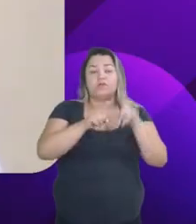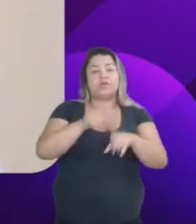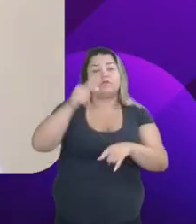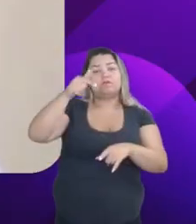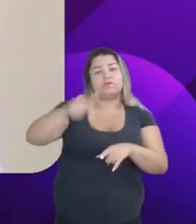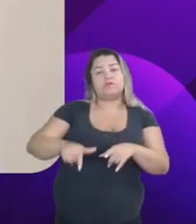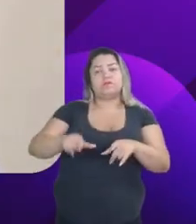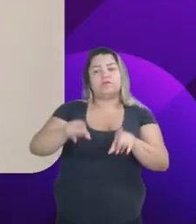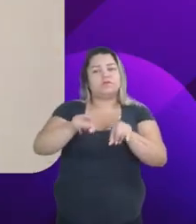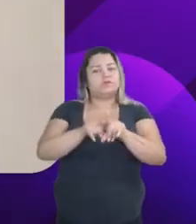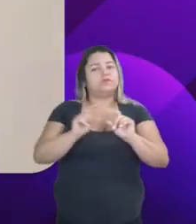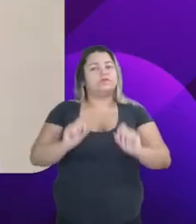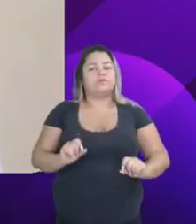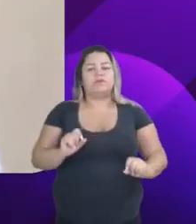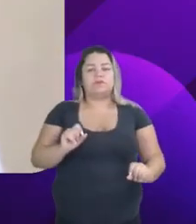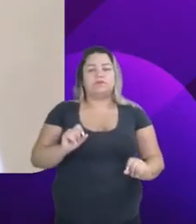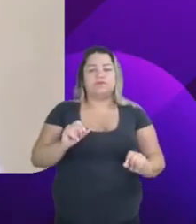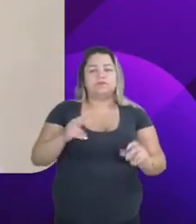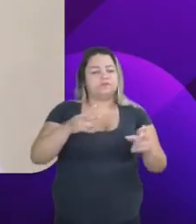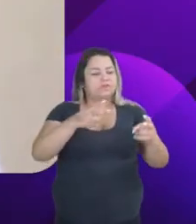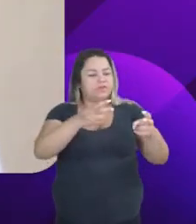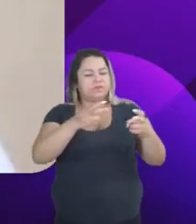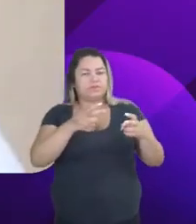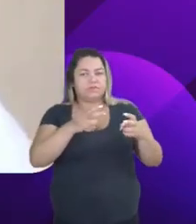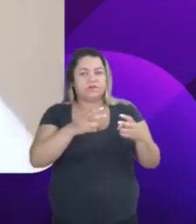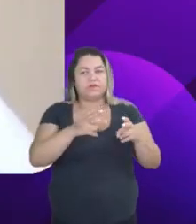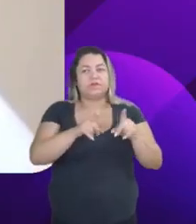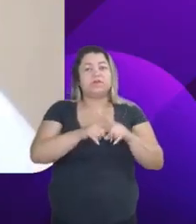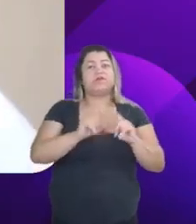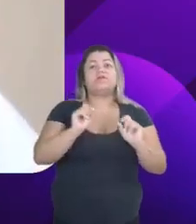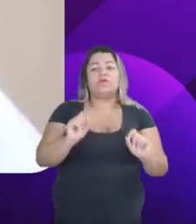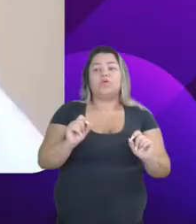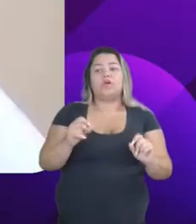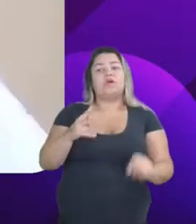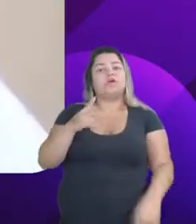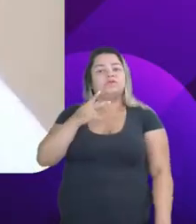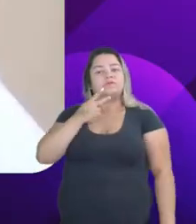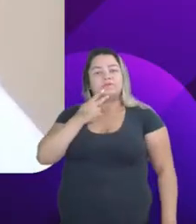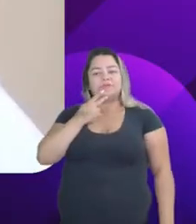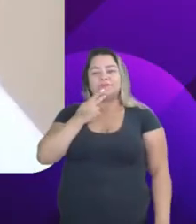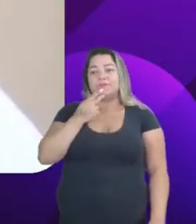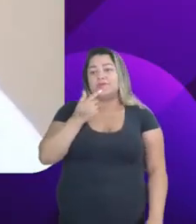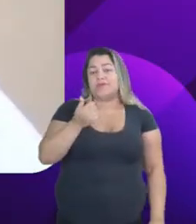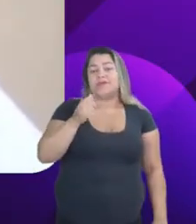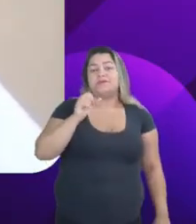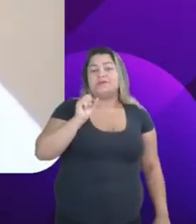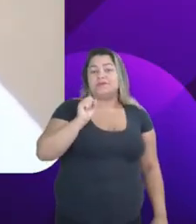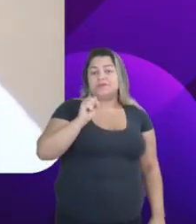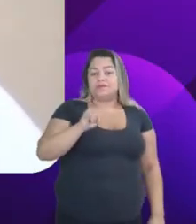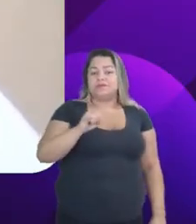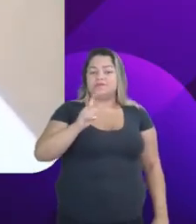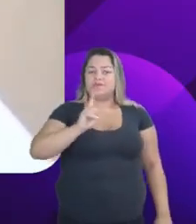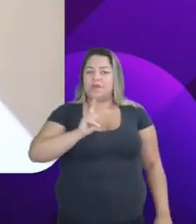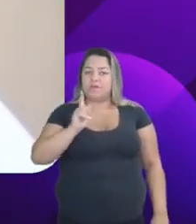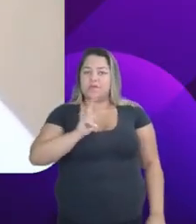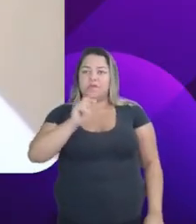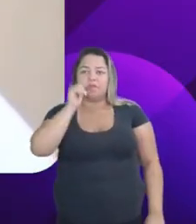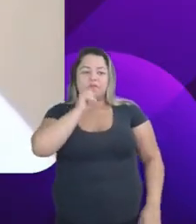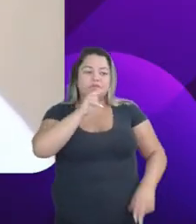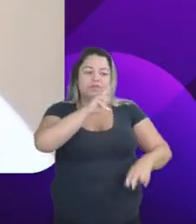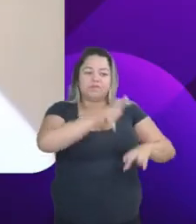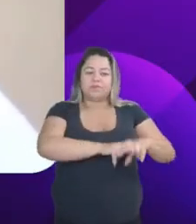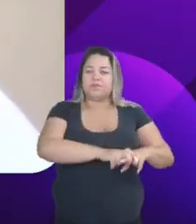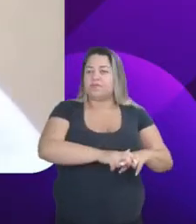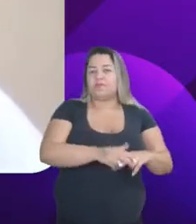processos subliminares que sequer percebemos. Quer ver um deles? O elogio. Se tiver uma menininha sentada do seu lado,